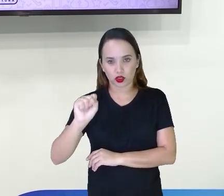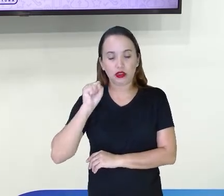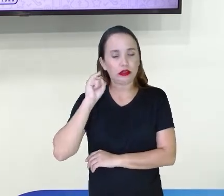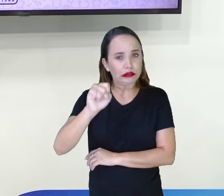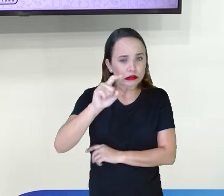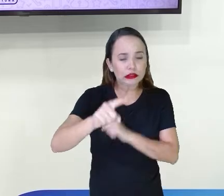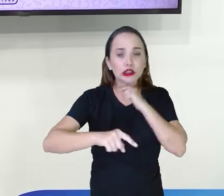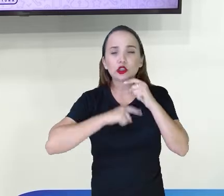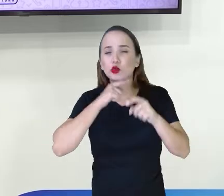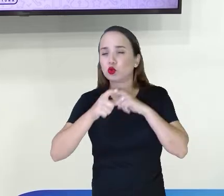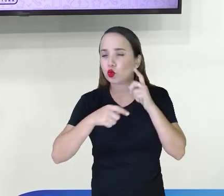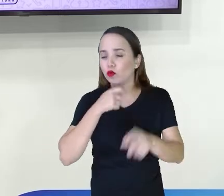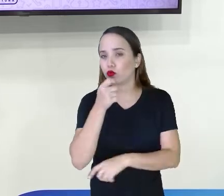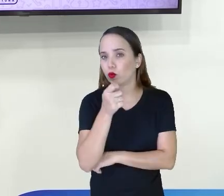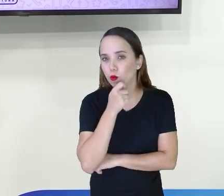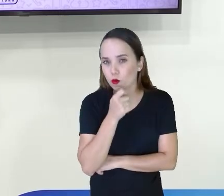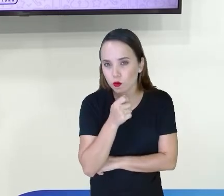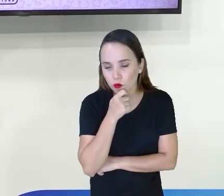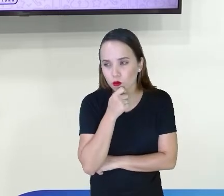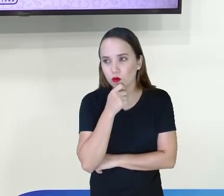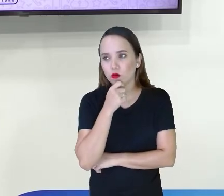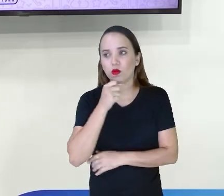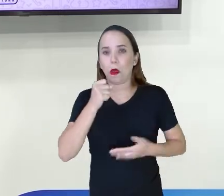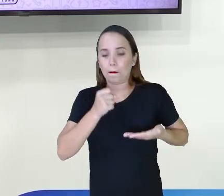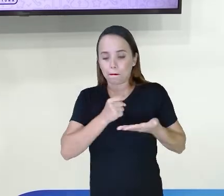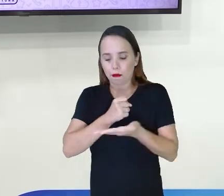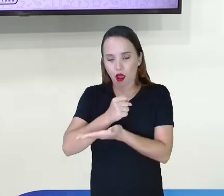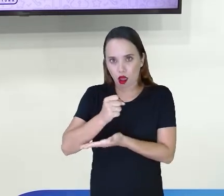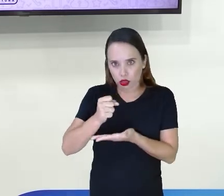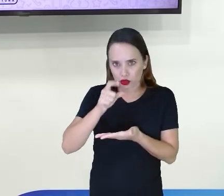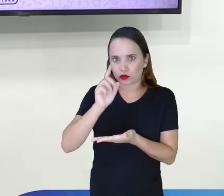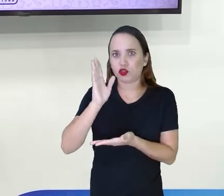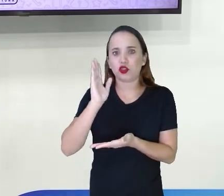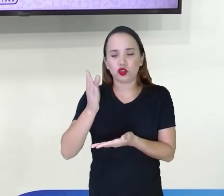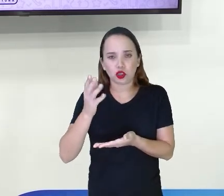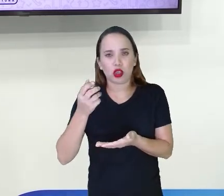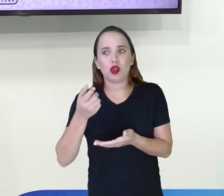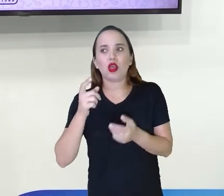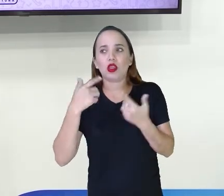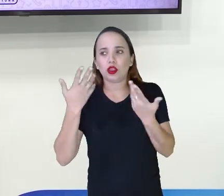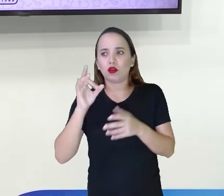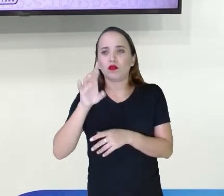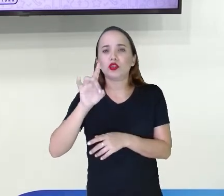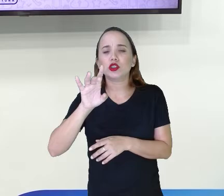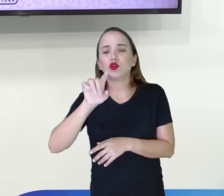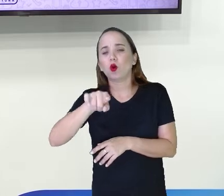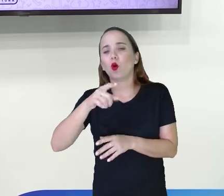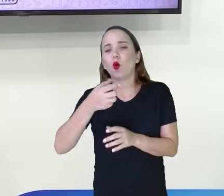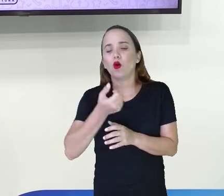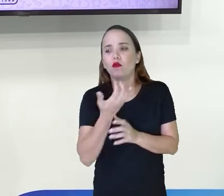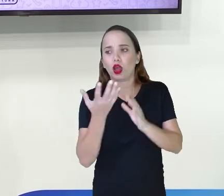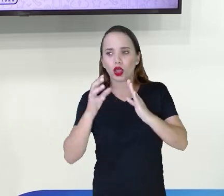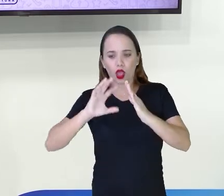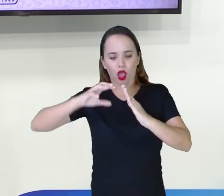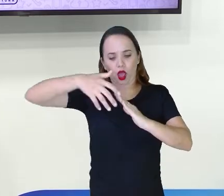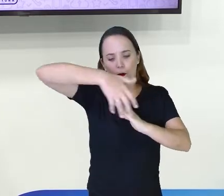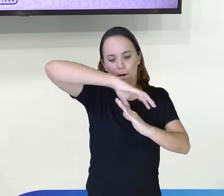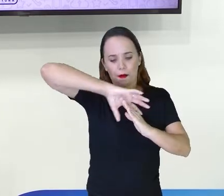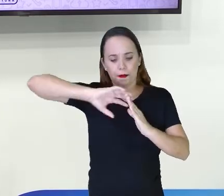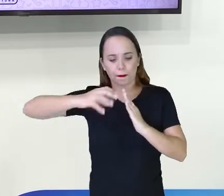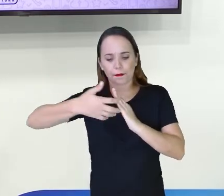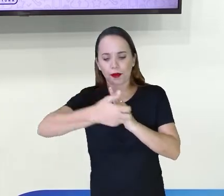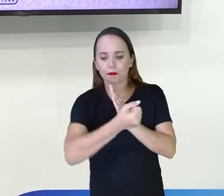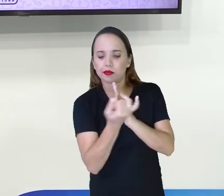mesmo estando contado a base, você conta só as faces laterais e